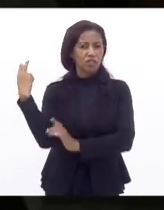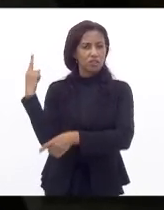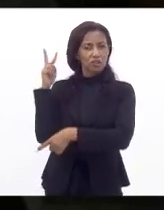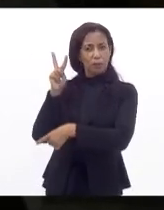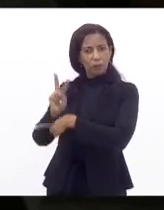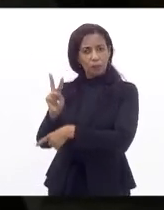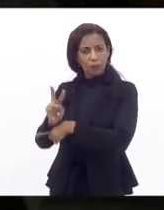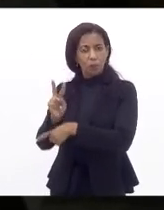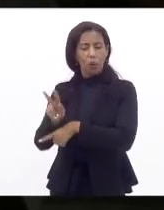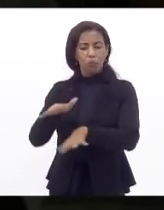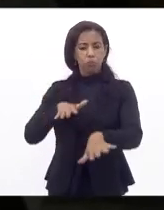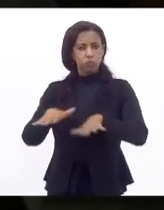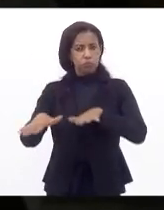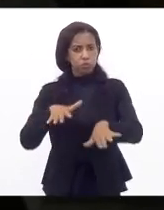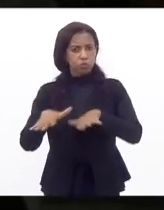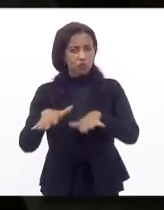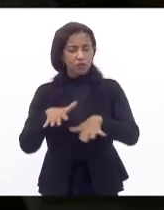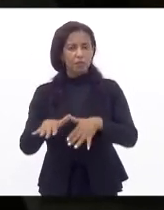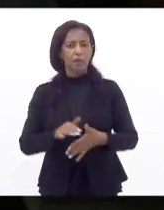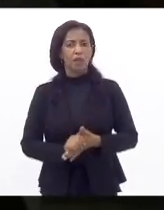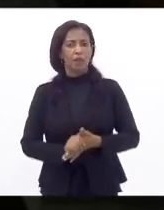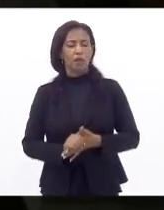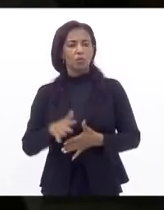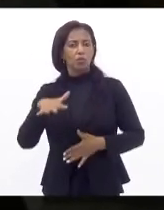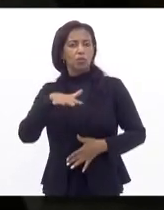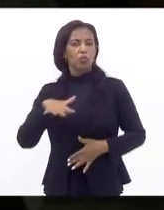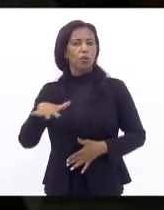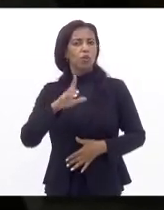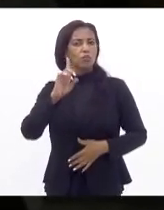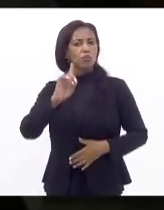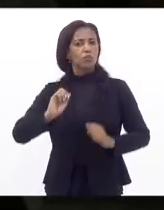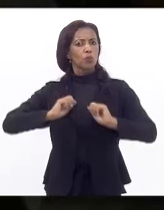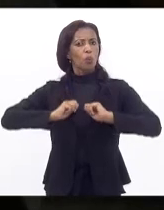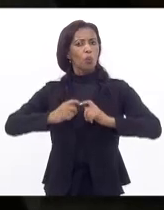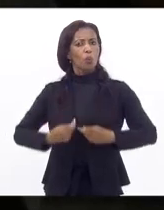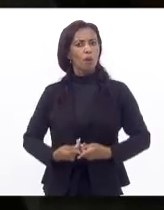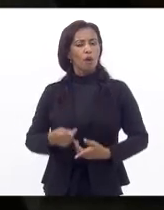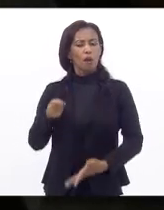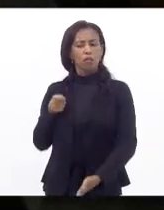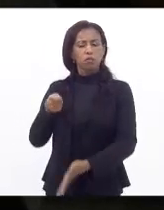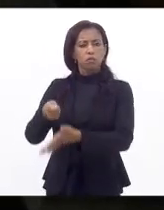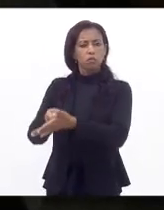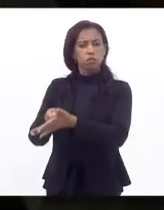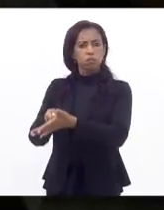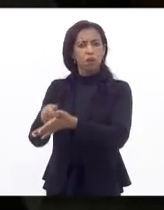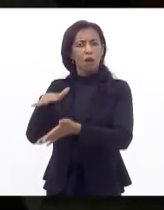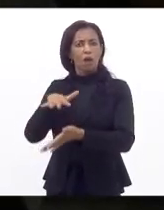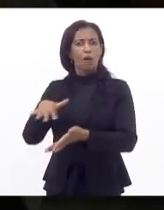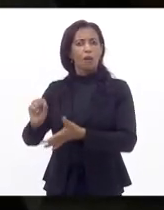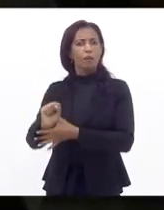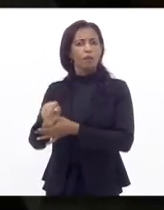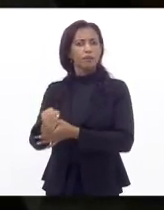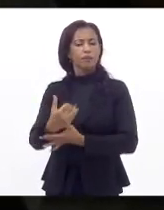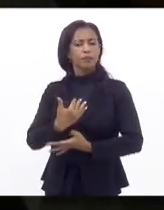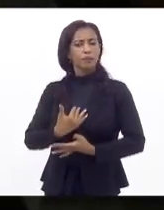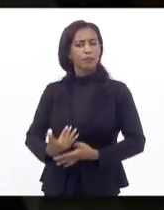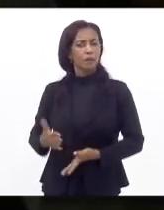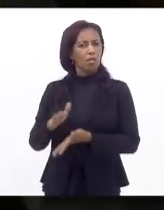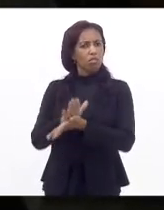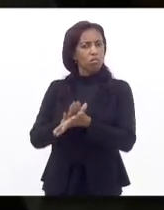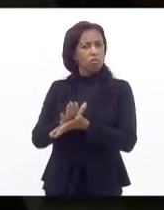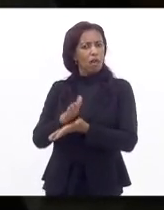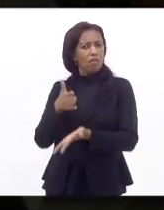defensores, movimentos, entidades no campo dos direitos humanos, tentam opor esse campo ao campo da segurança pública. Nada